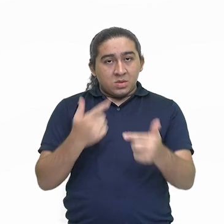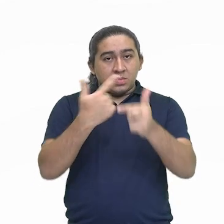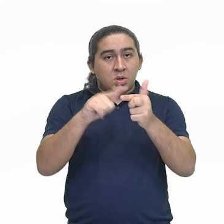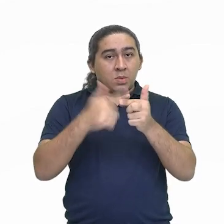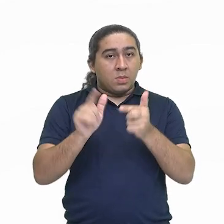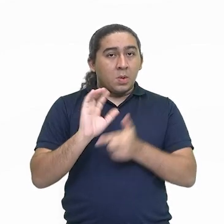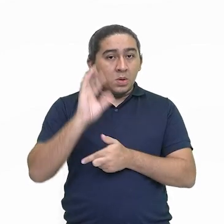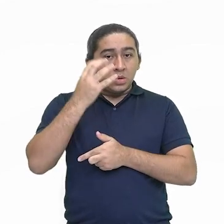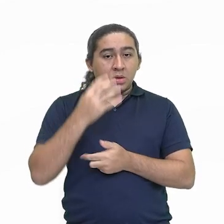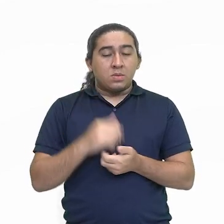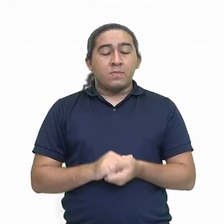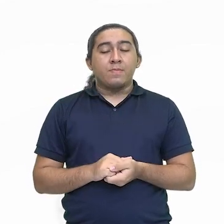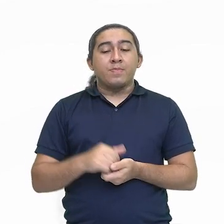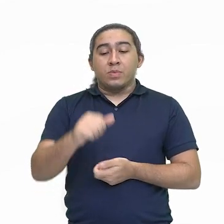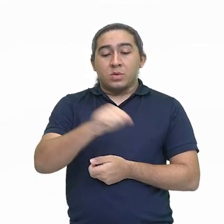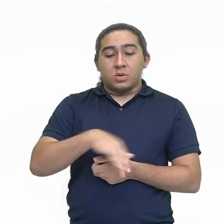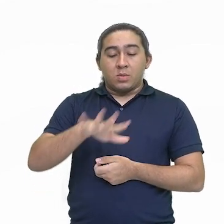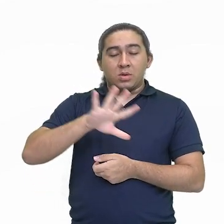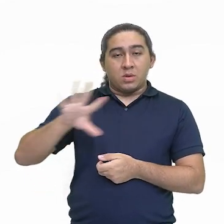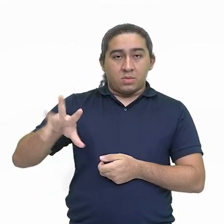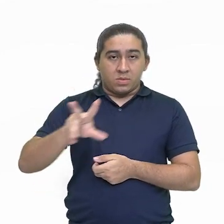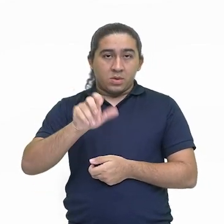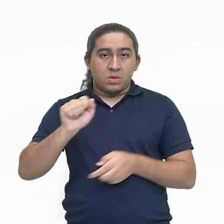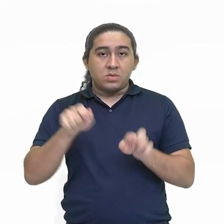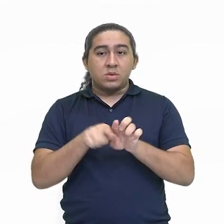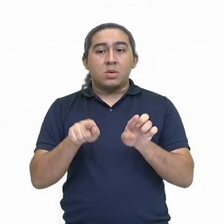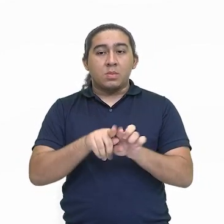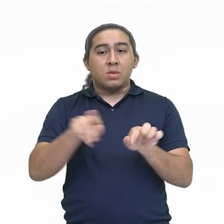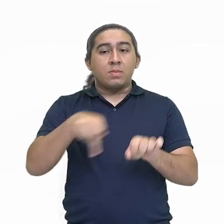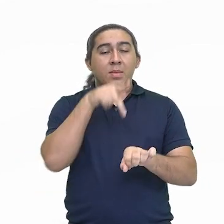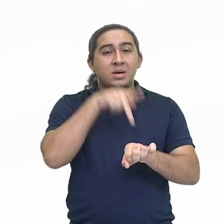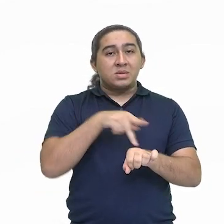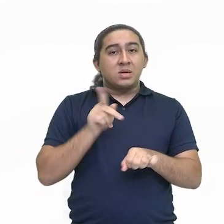ocorrendo no continente africano, em países